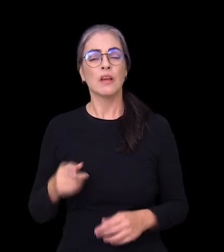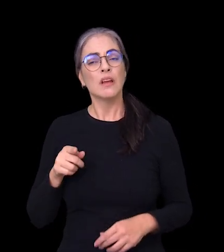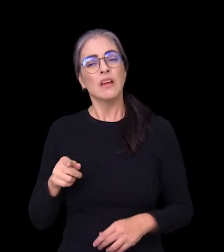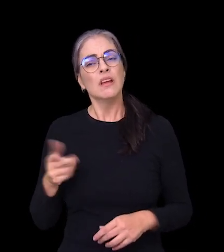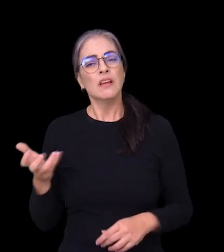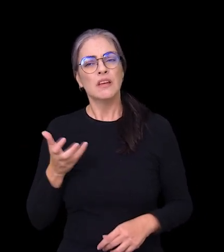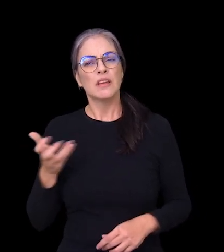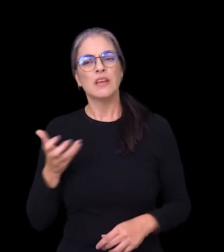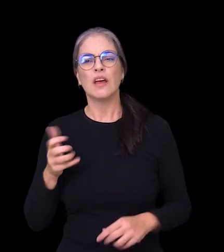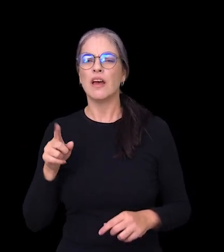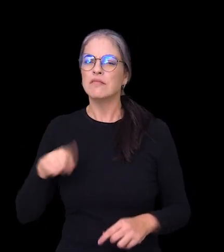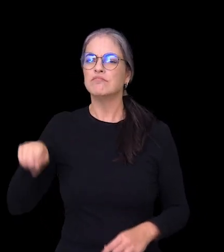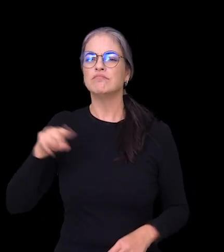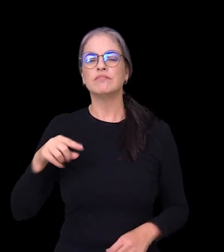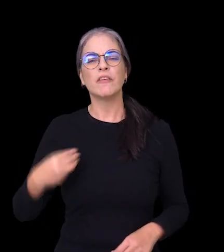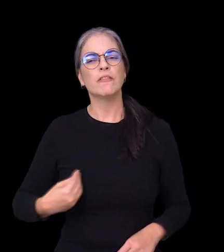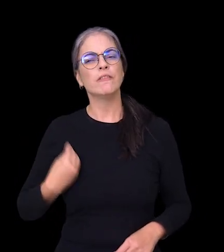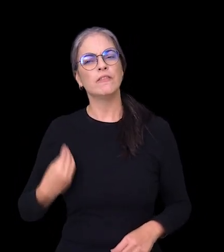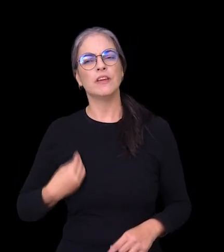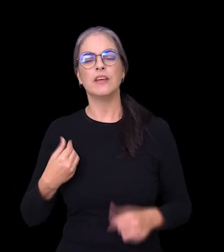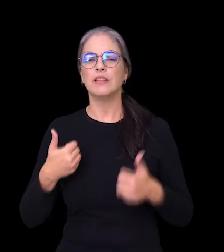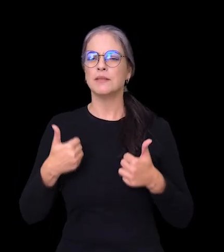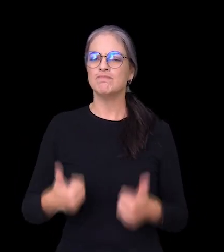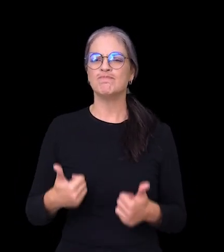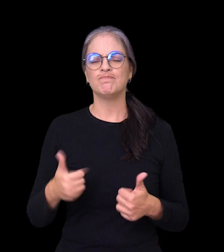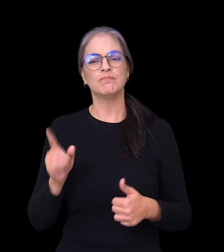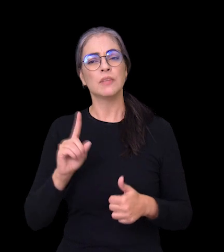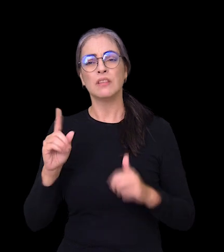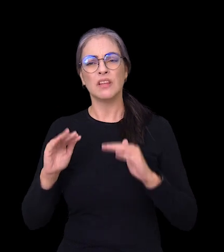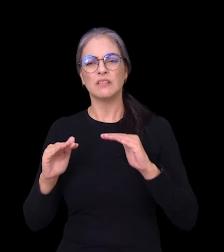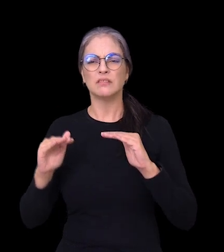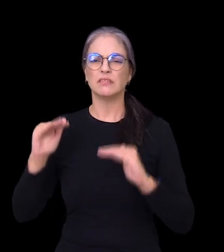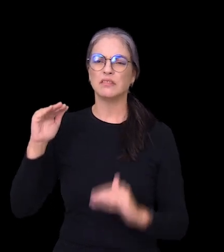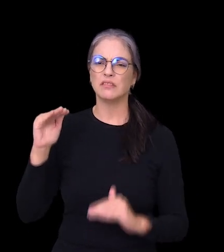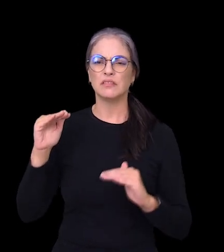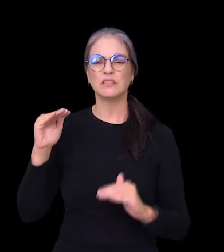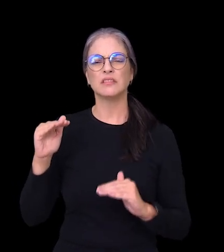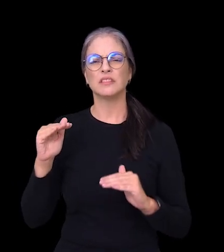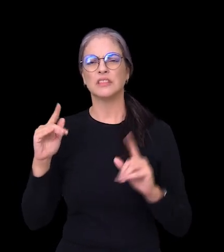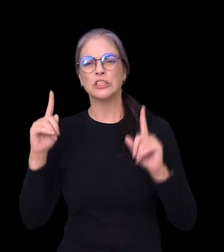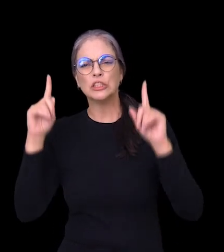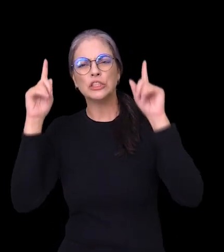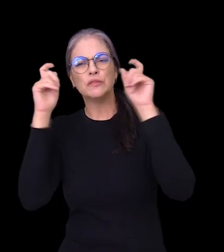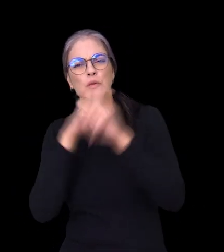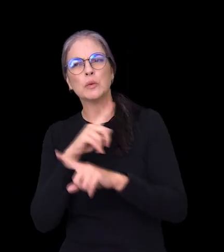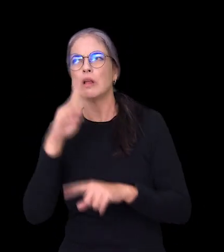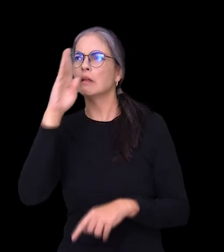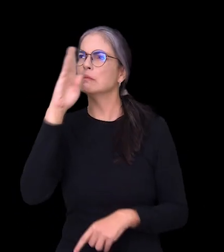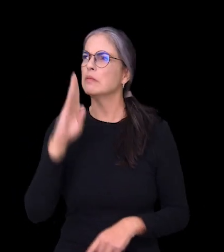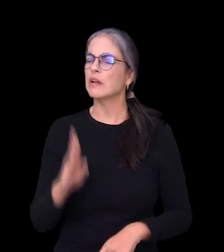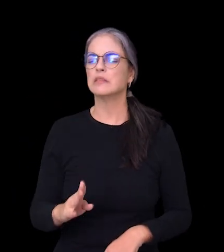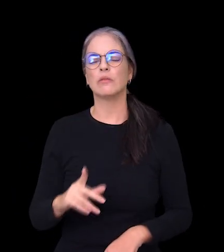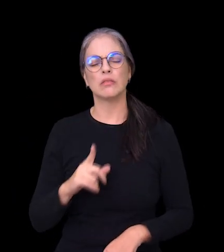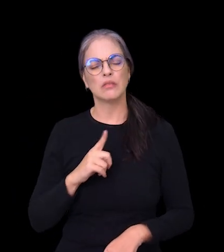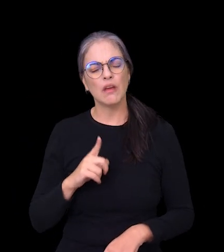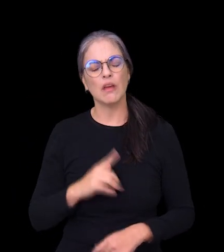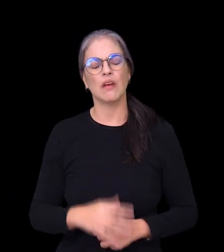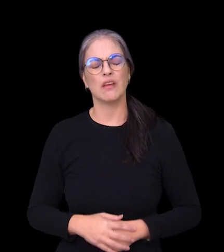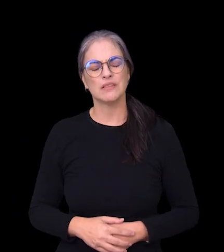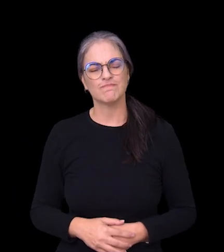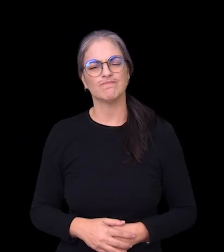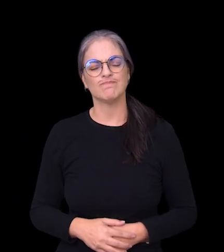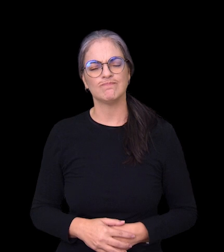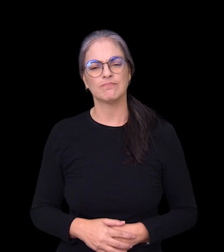de viver essa experiência sem desigualdades tão profundas como a gente vive no nosso país. Então, quando a gente olha os